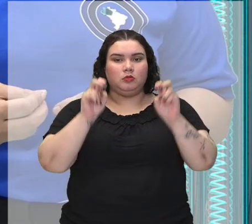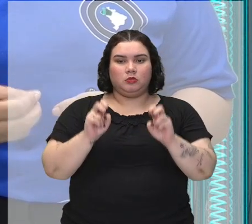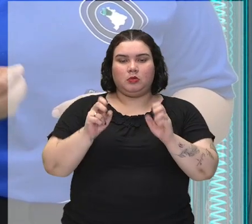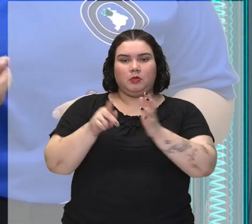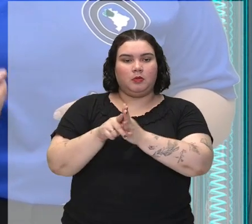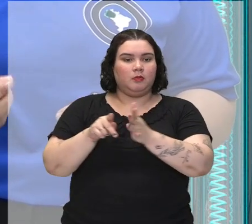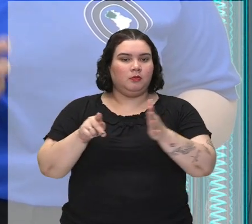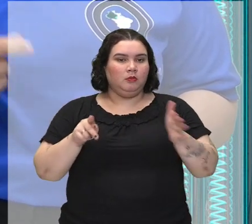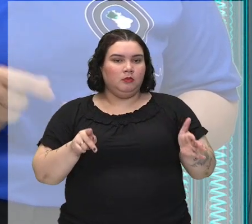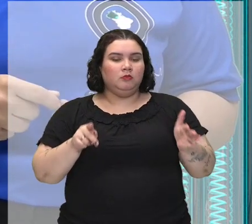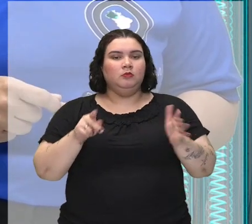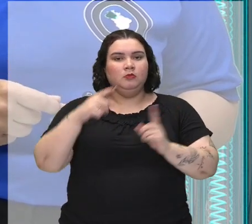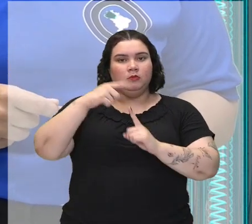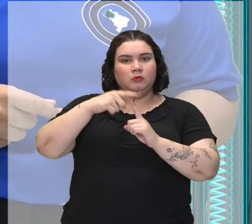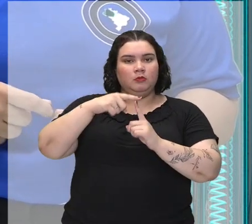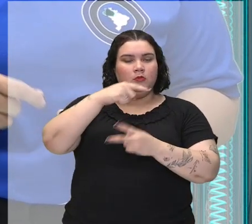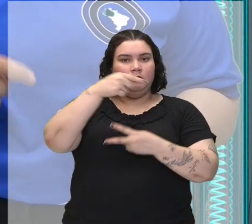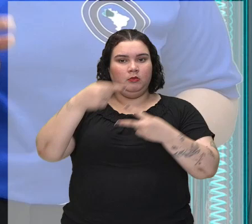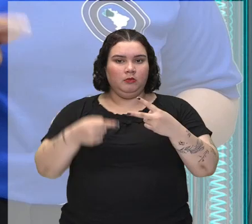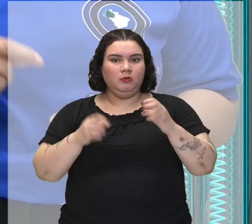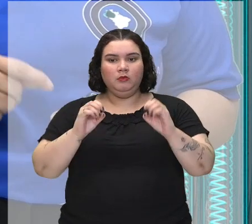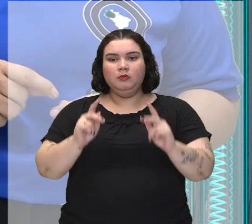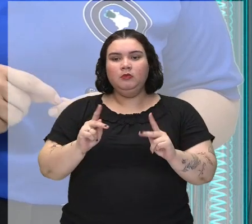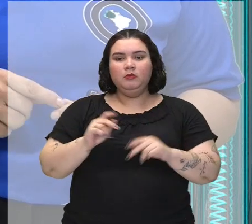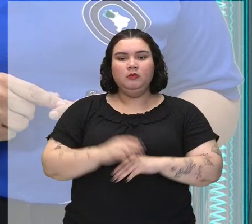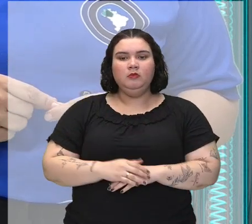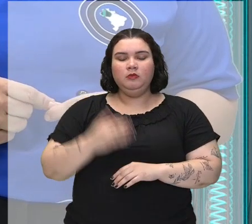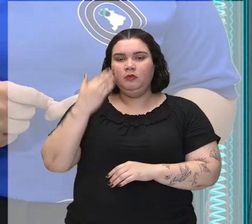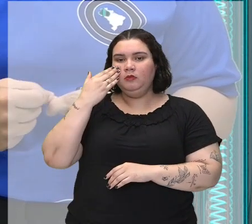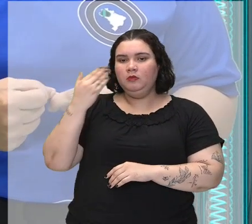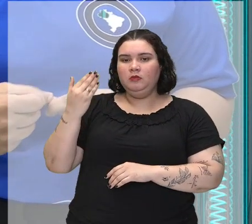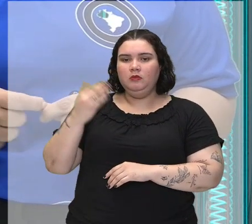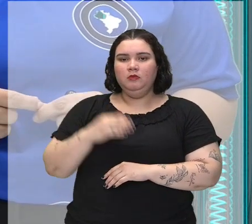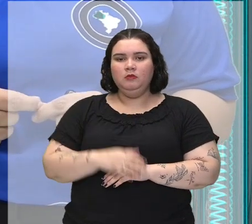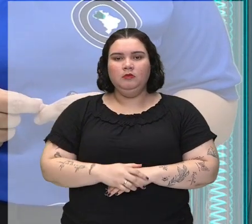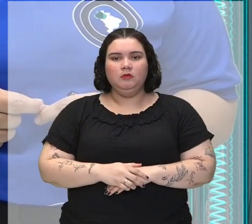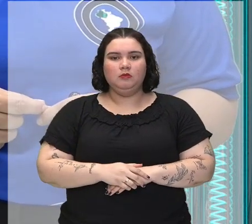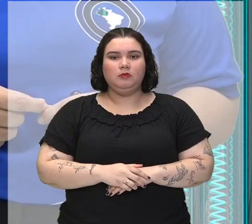período simples e período composto. Observem aí a leitura.